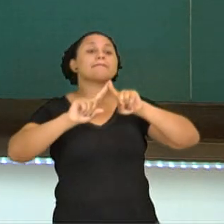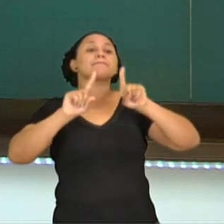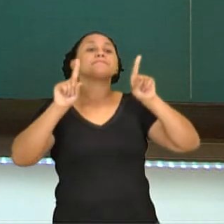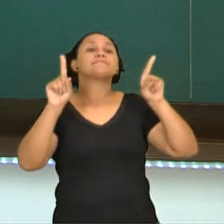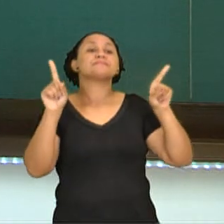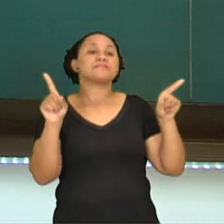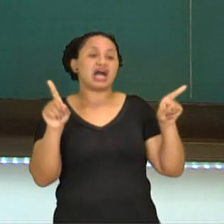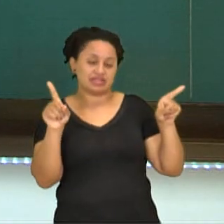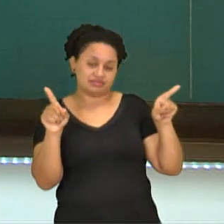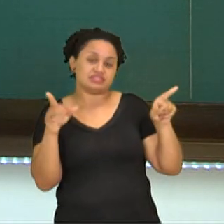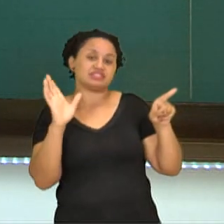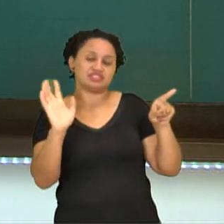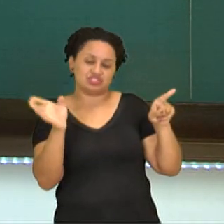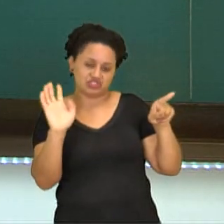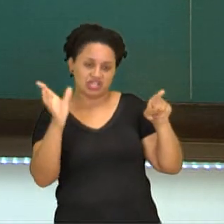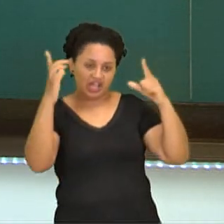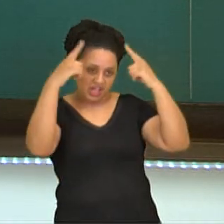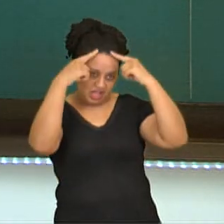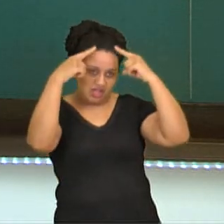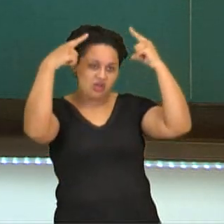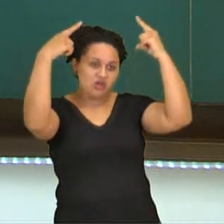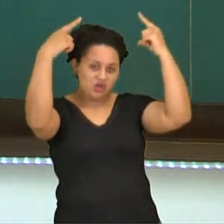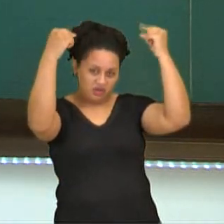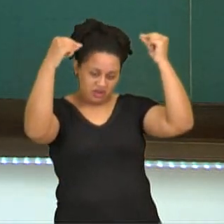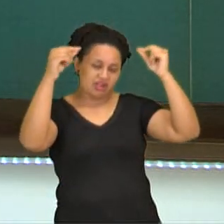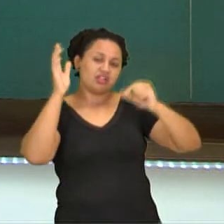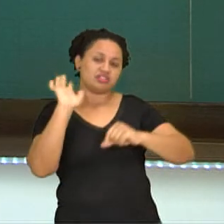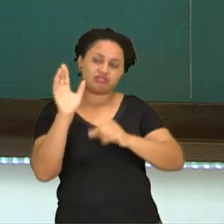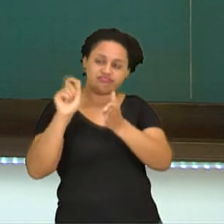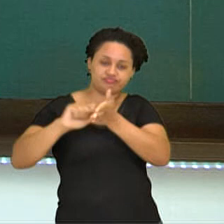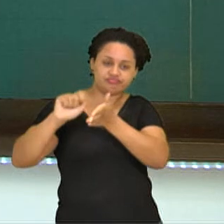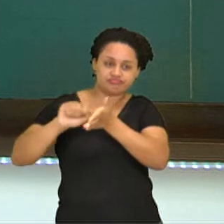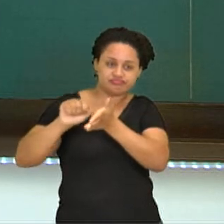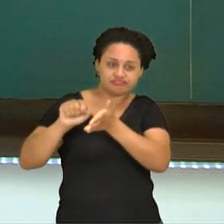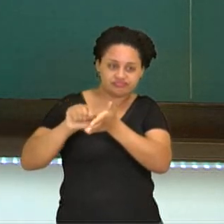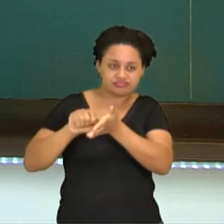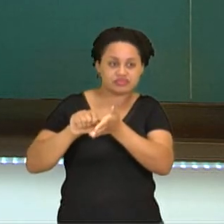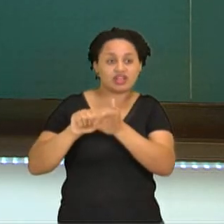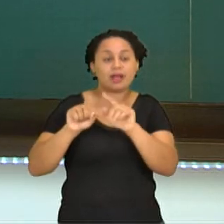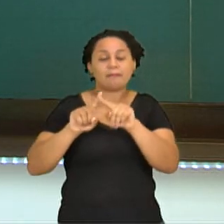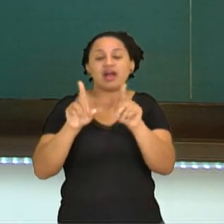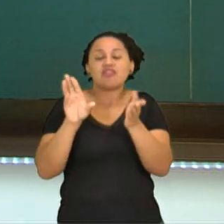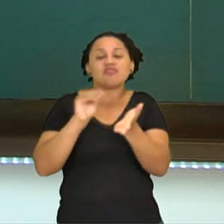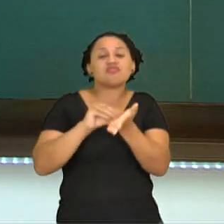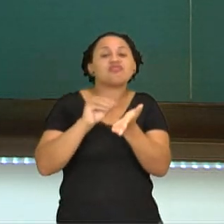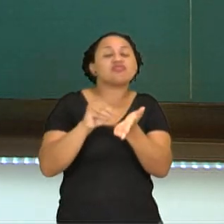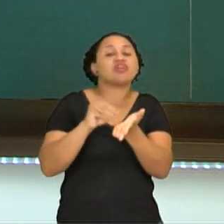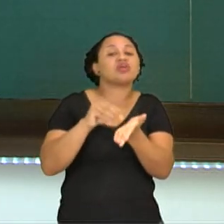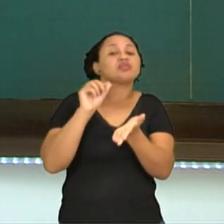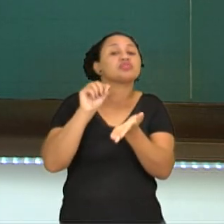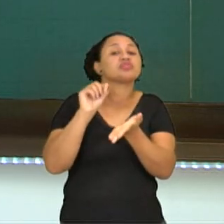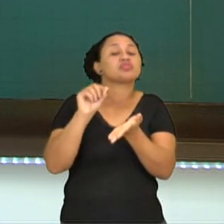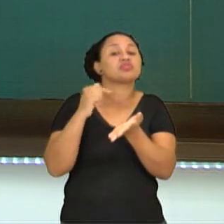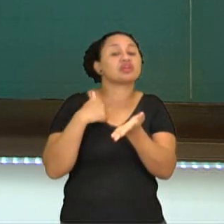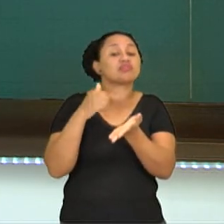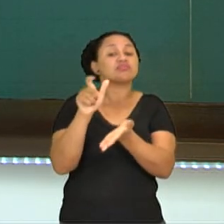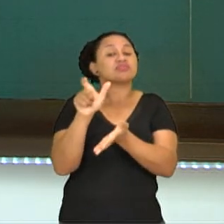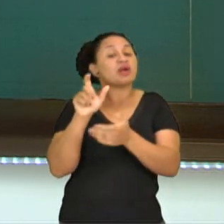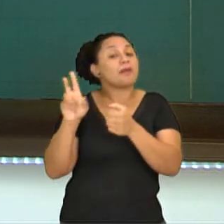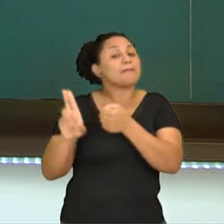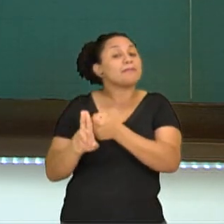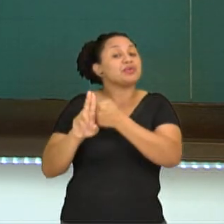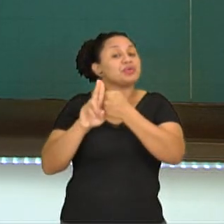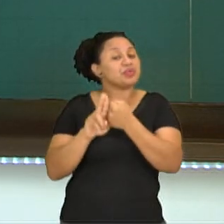Porém, a teacher já colocou, ears are point. Então, eu só preciso aquele